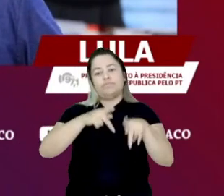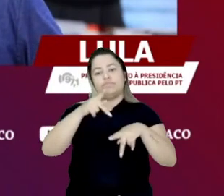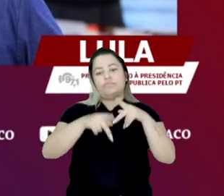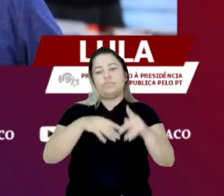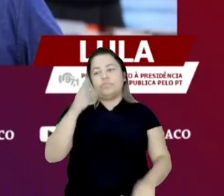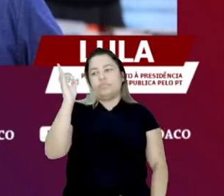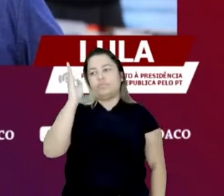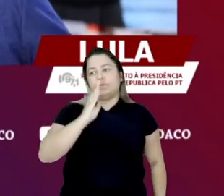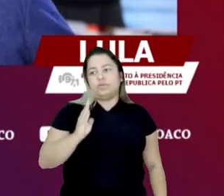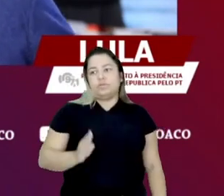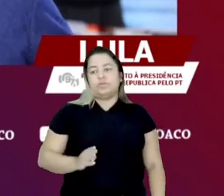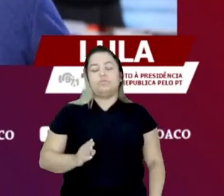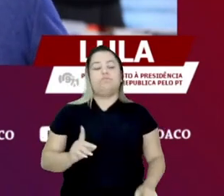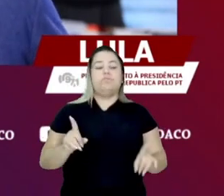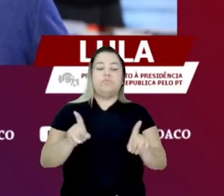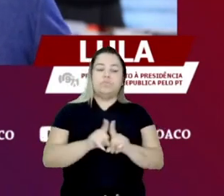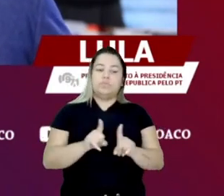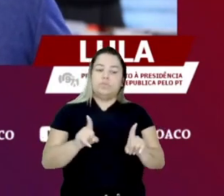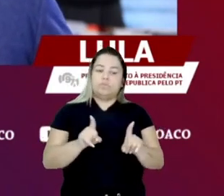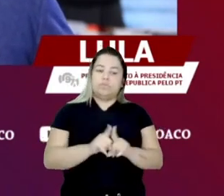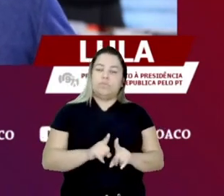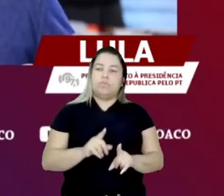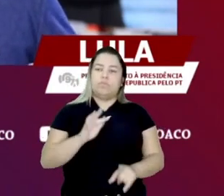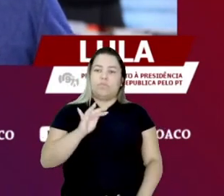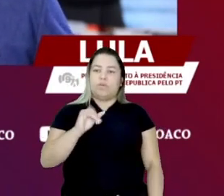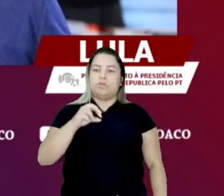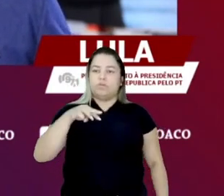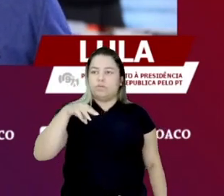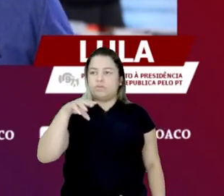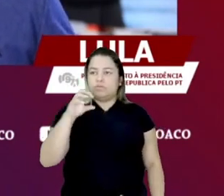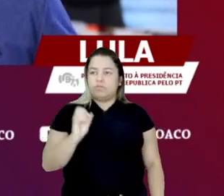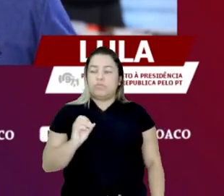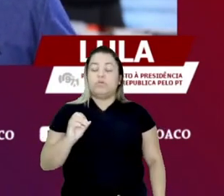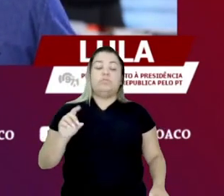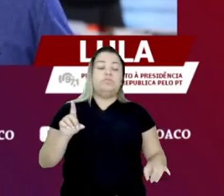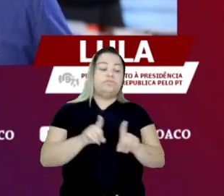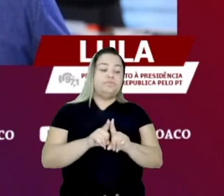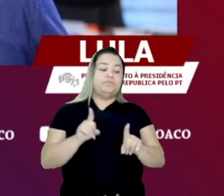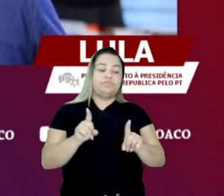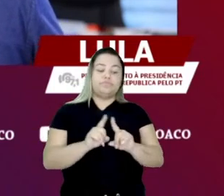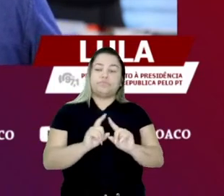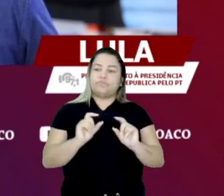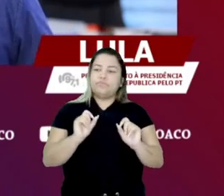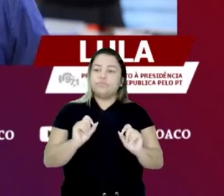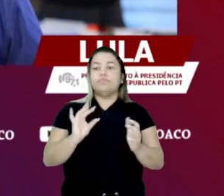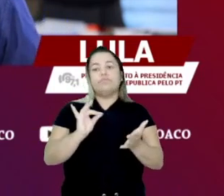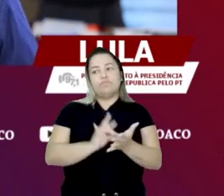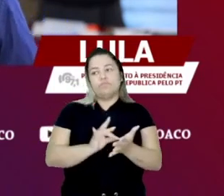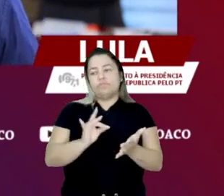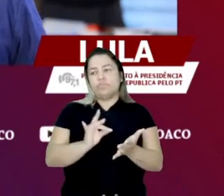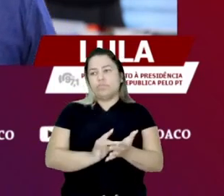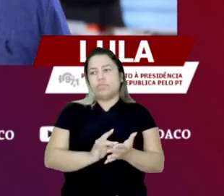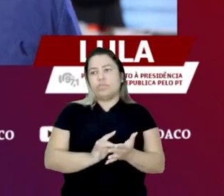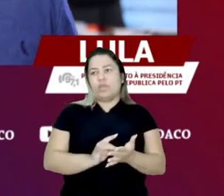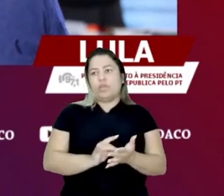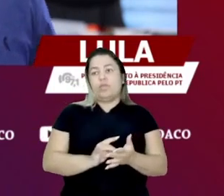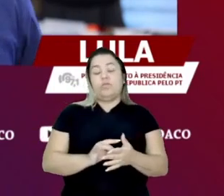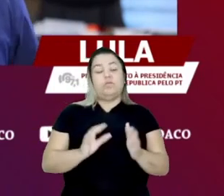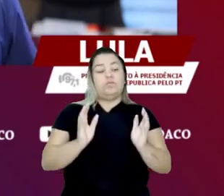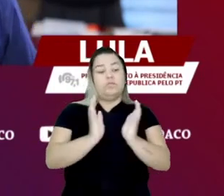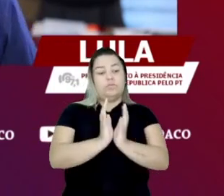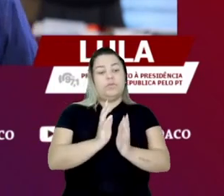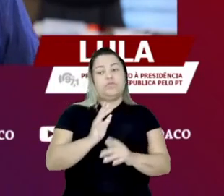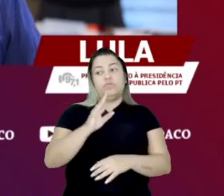chorando. Obviamente. Mas a nossa e o povo brasileiro, mais do que a nossa, vai estar rindo. Porque eu não quero ser candidato apenas do